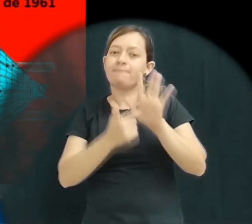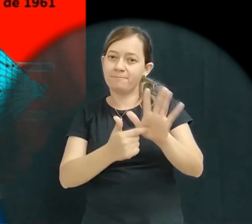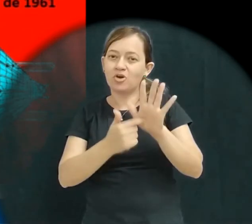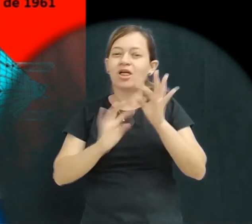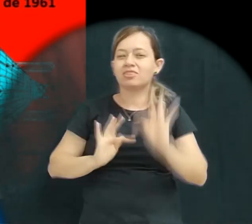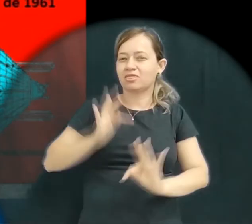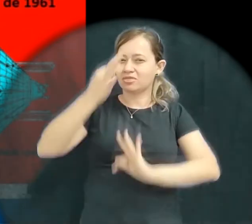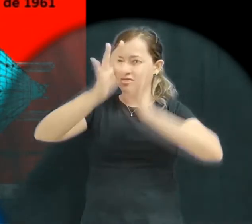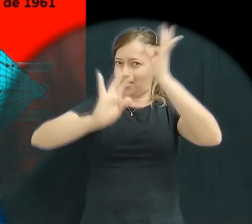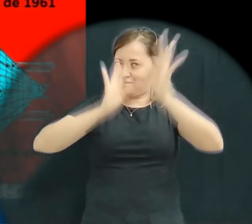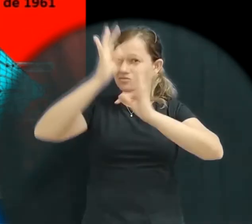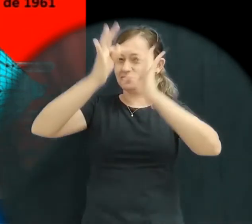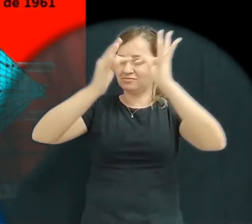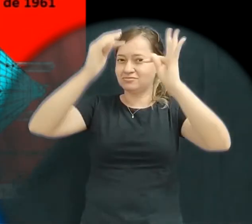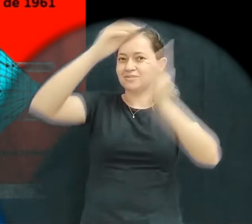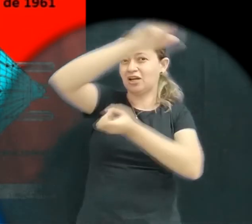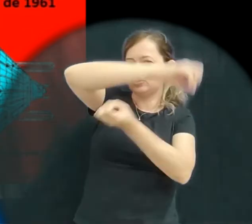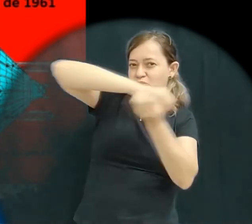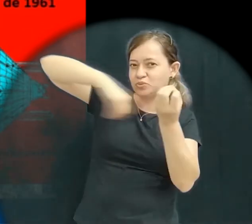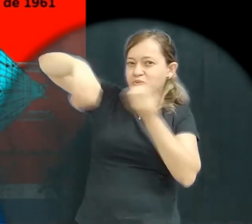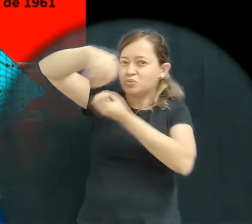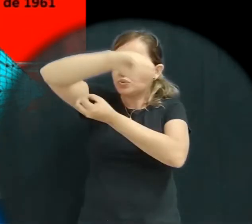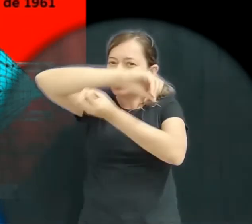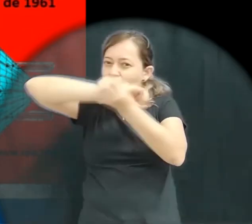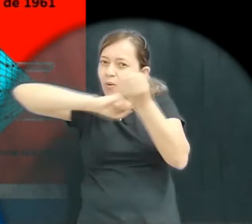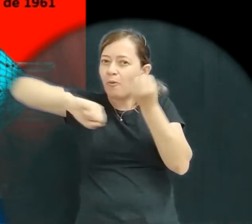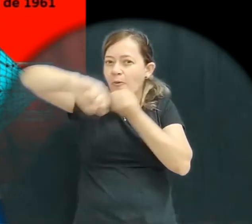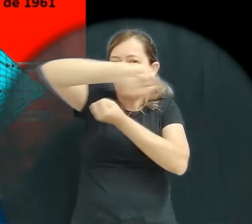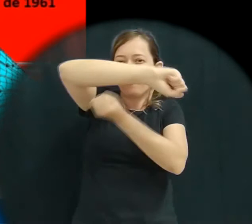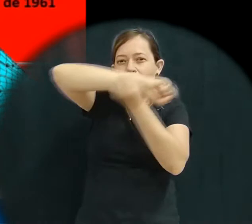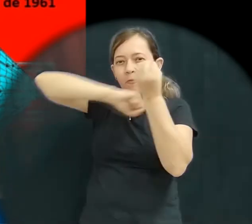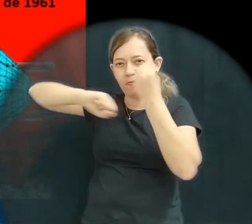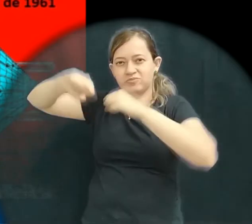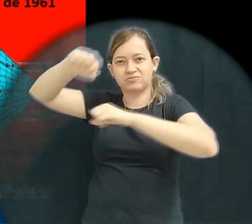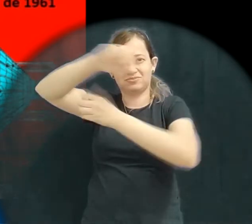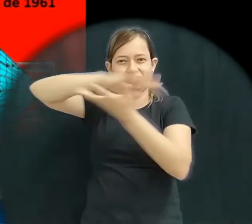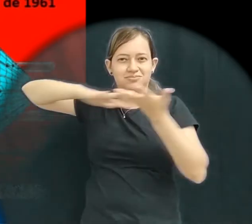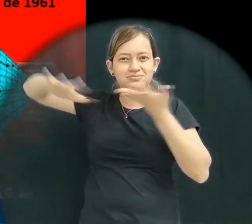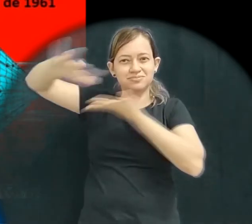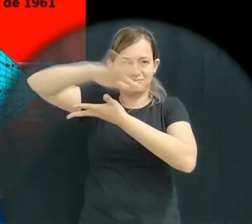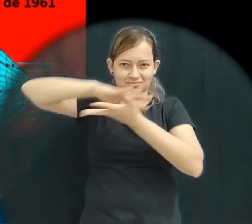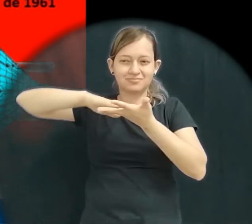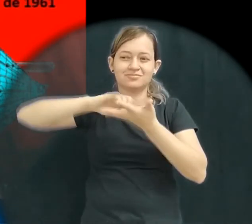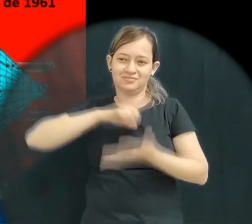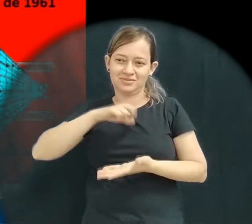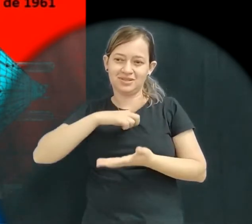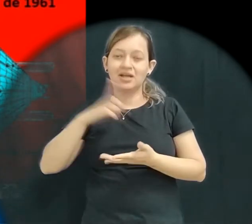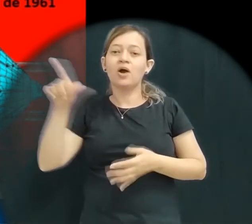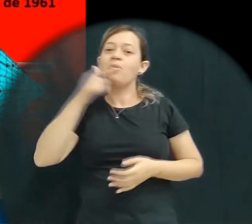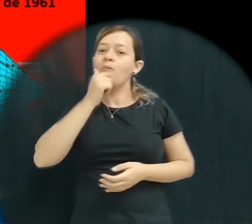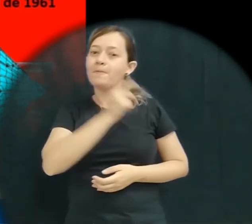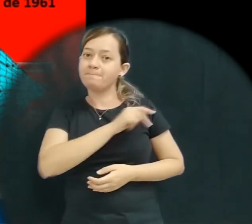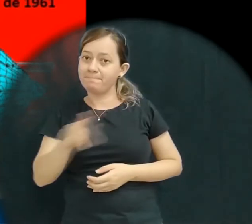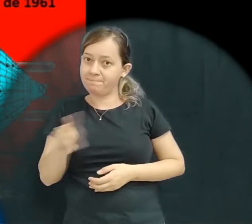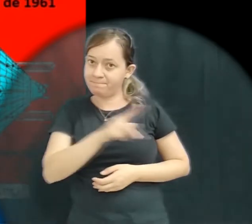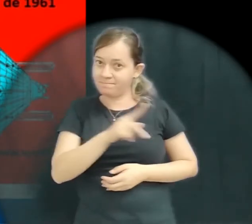mostrar a tecnologia espacial. Quem tem mais tecnologia para dominar o espaço. O presidente Kennedy fez um